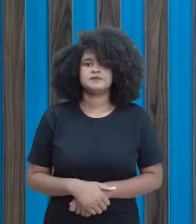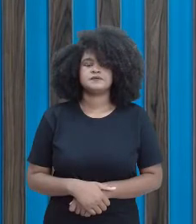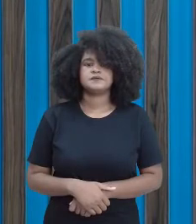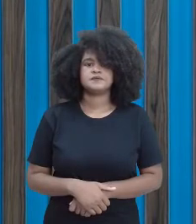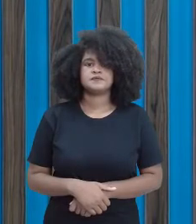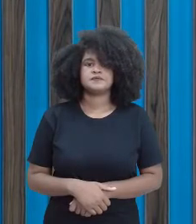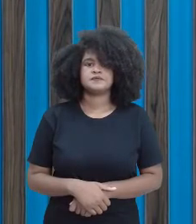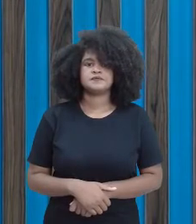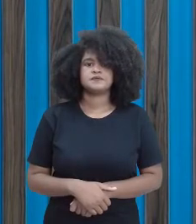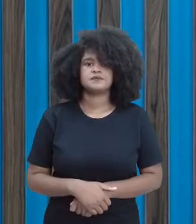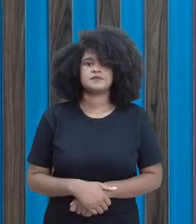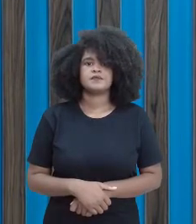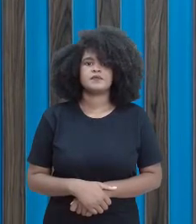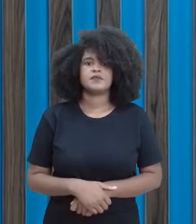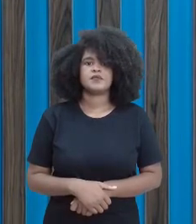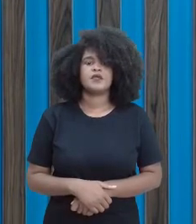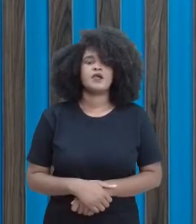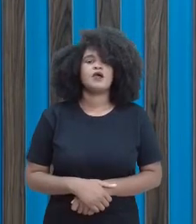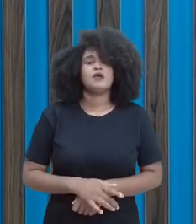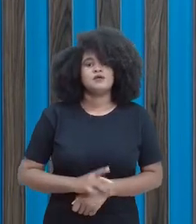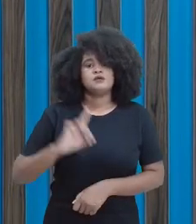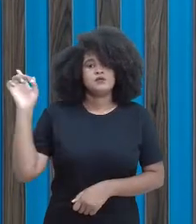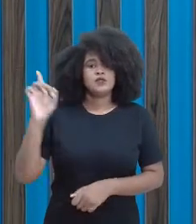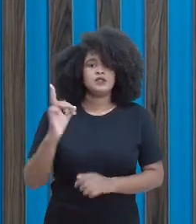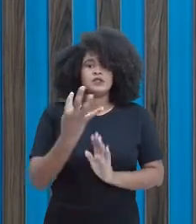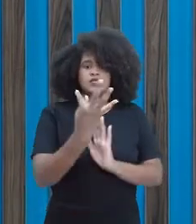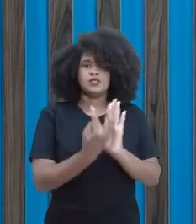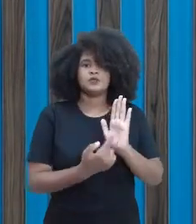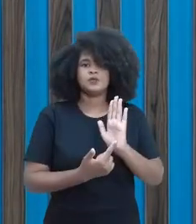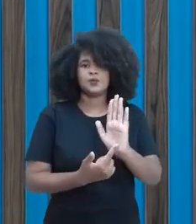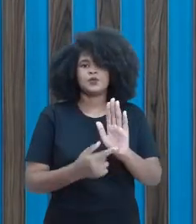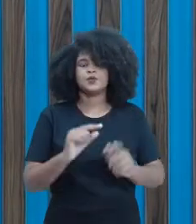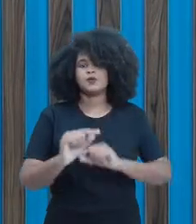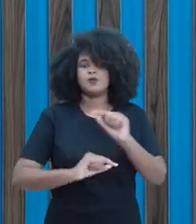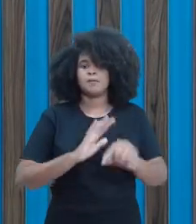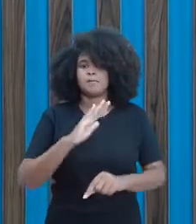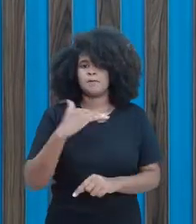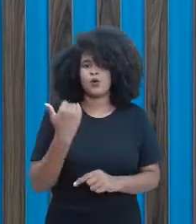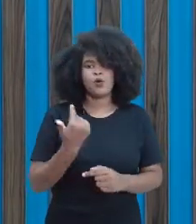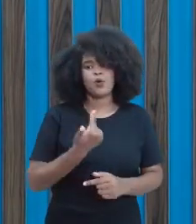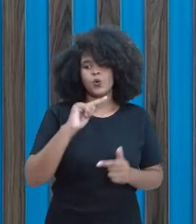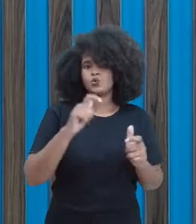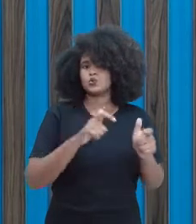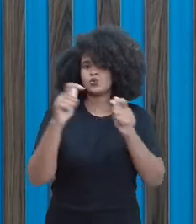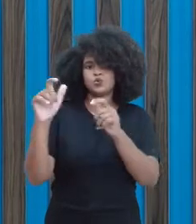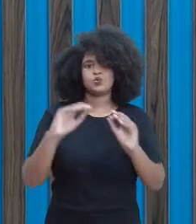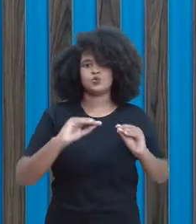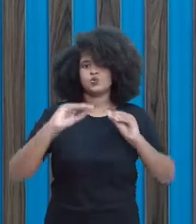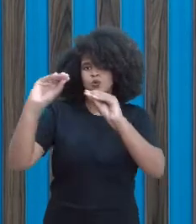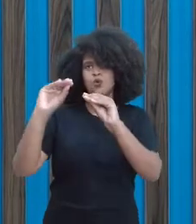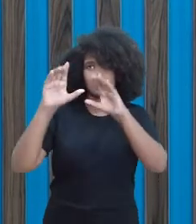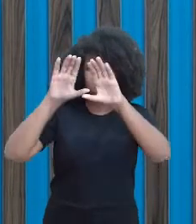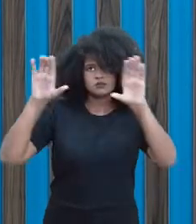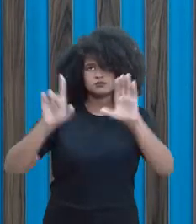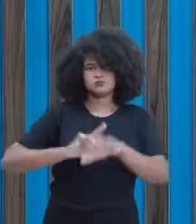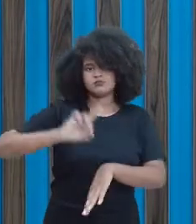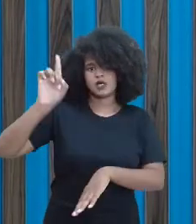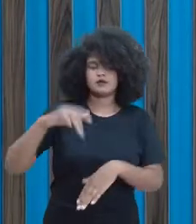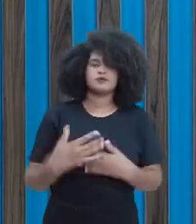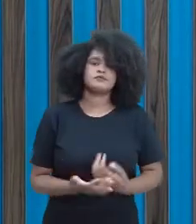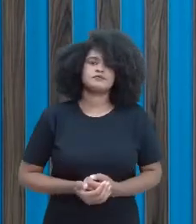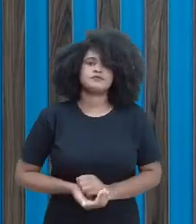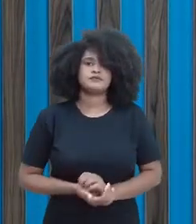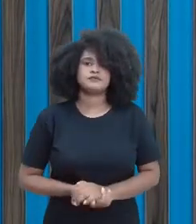algo como passou dessa para outra dimensão, passou dessa para melhor, certo? Passed away, forma discreta de dizer que